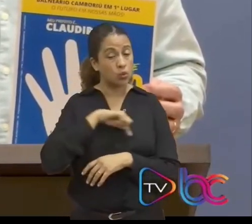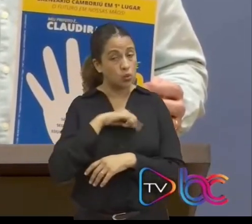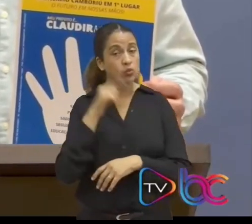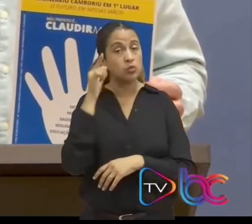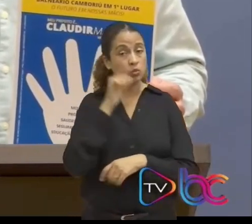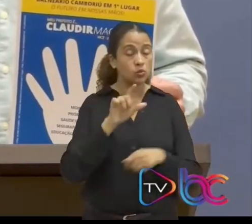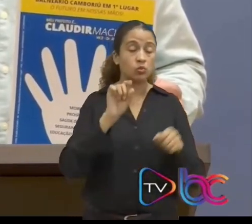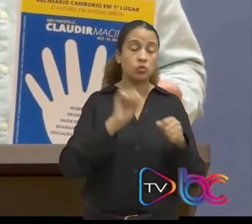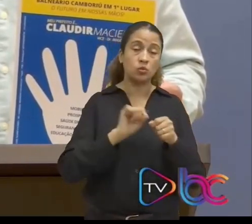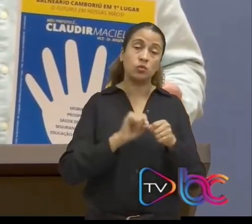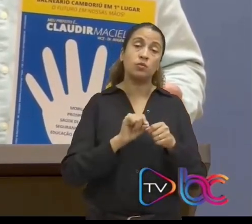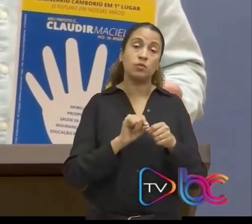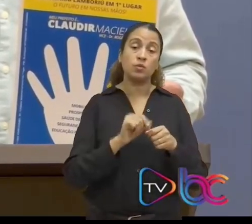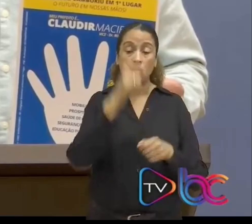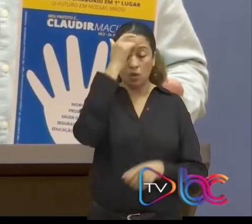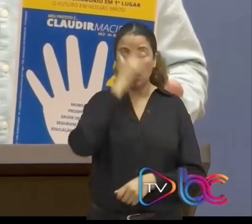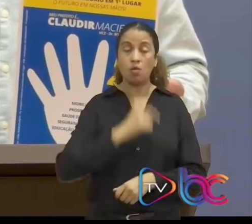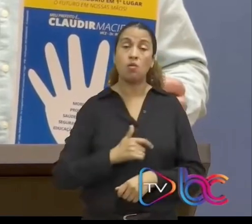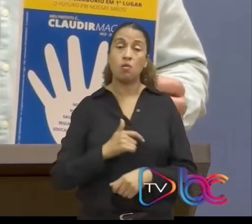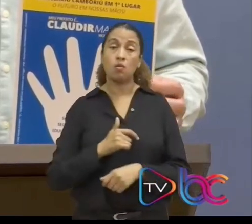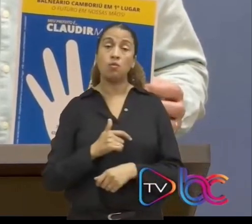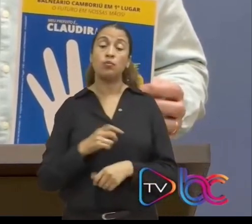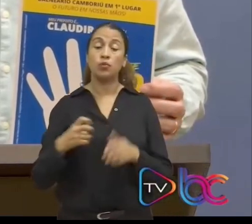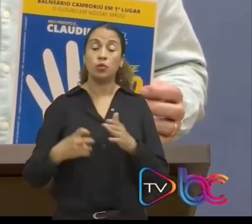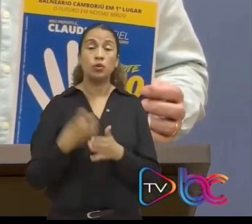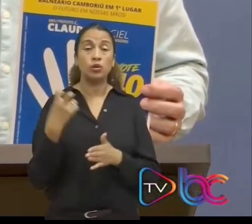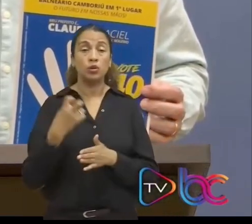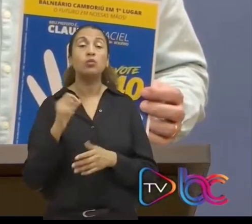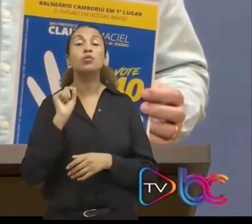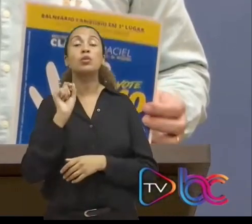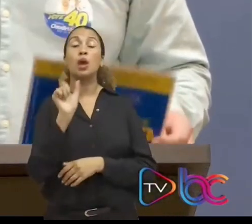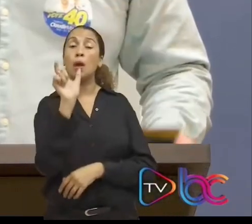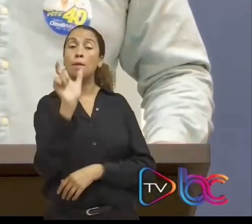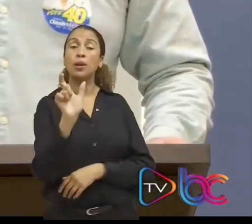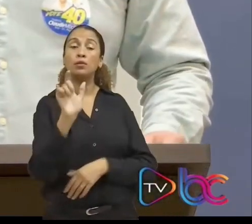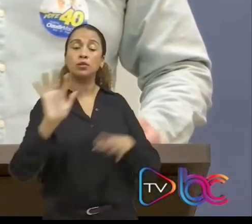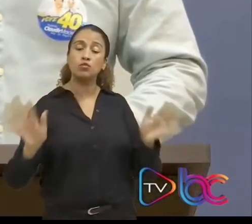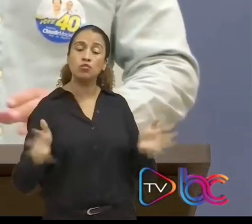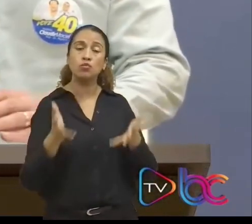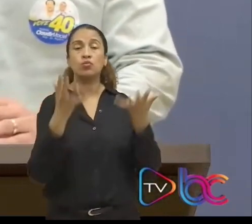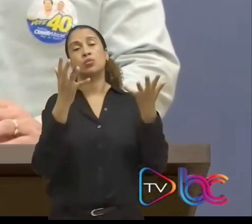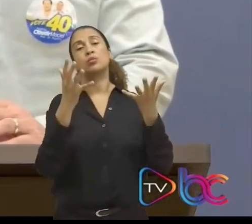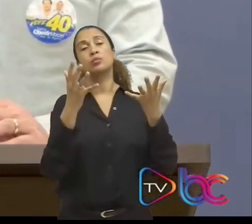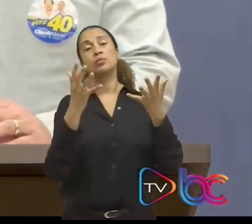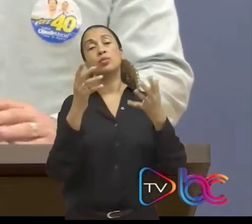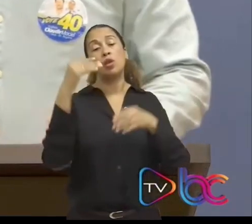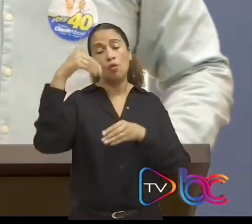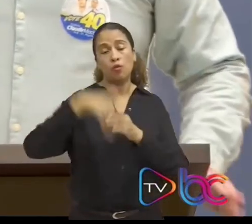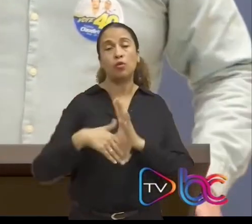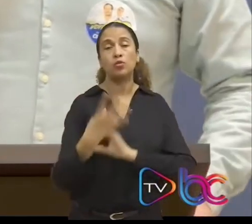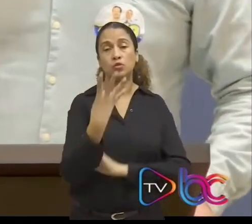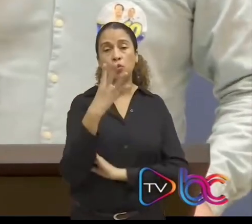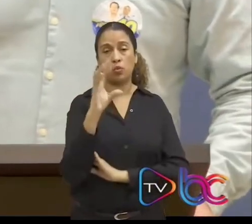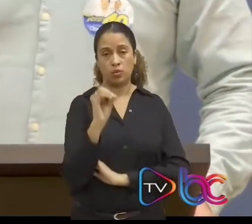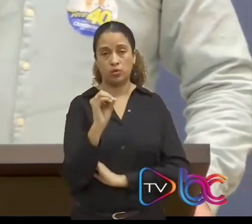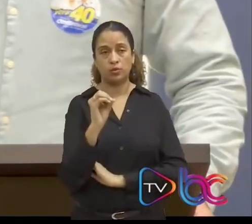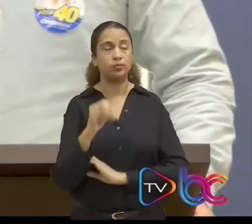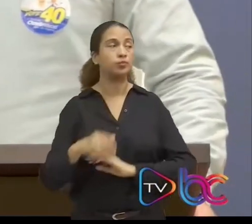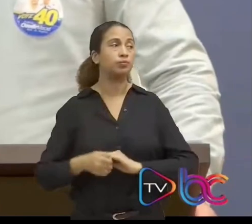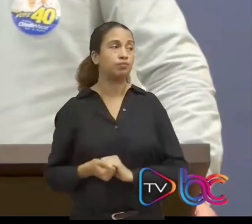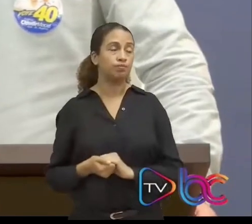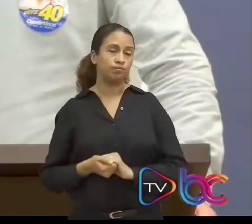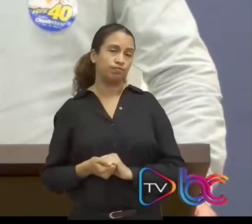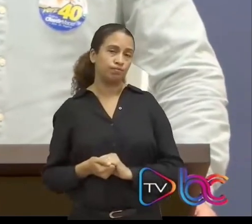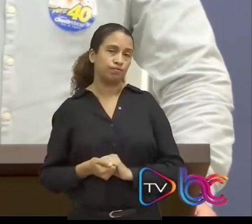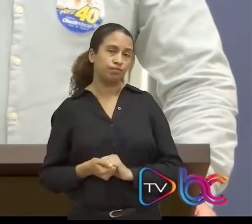Maciel. No meu governo, o quinto eixo vai chamar prosperidade. Tempo esgotado, candidato. Ótimo, 40. Para fazer